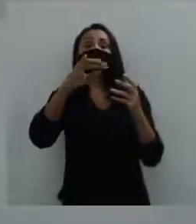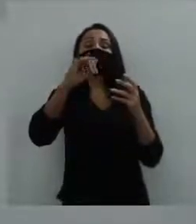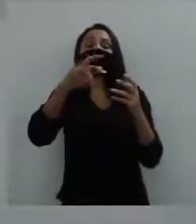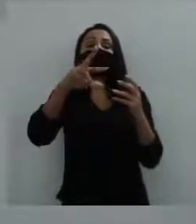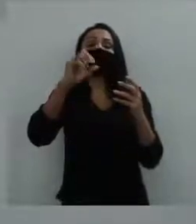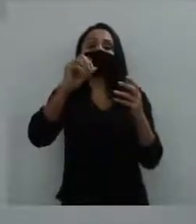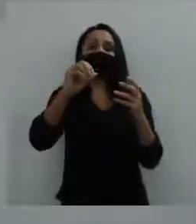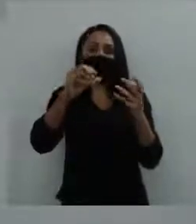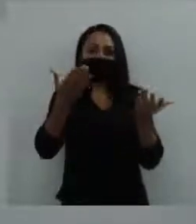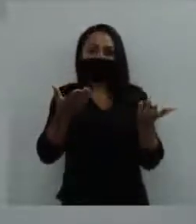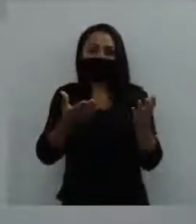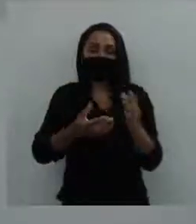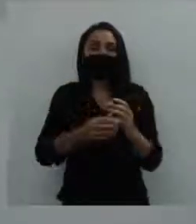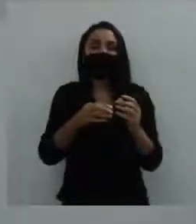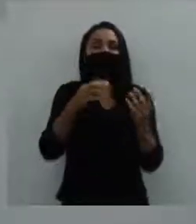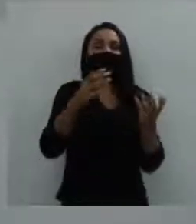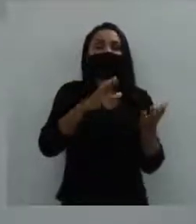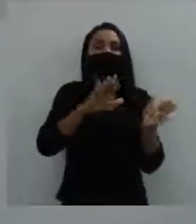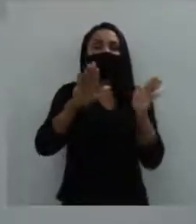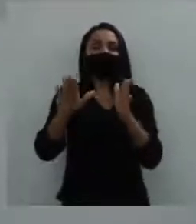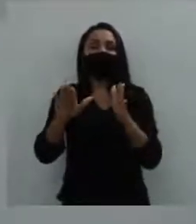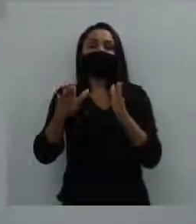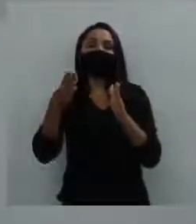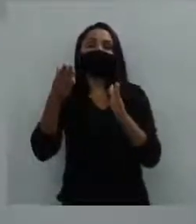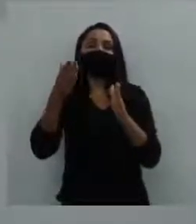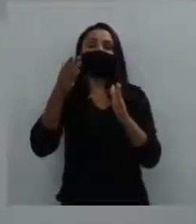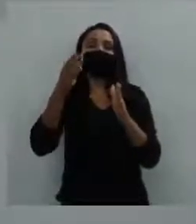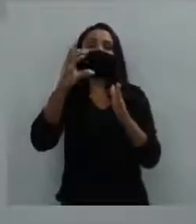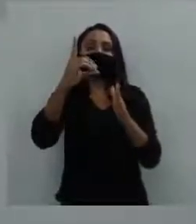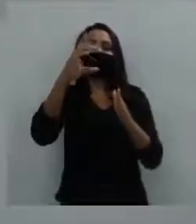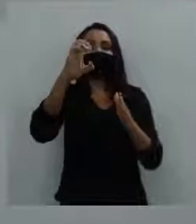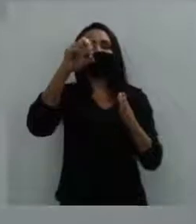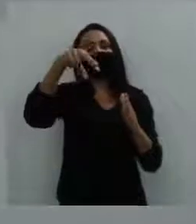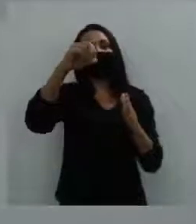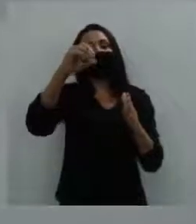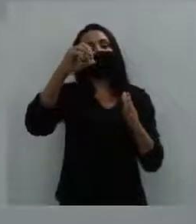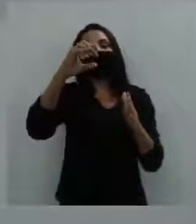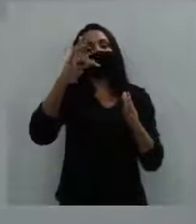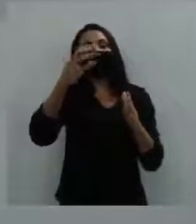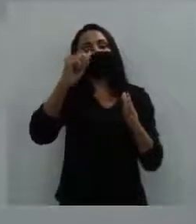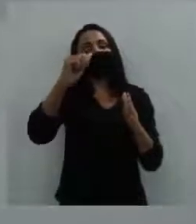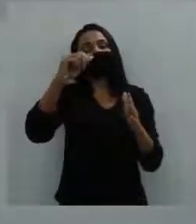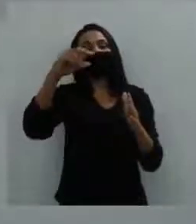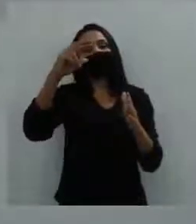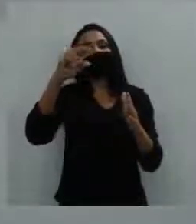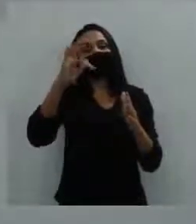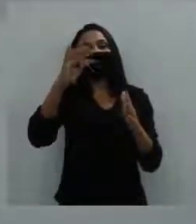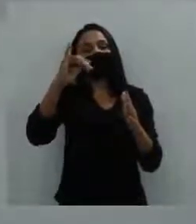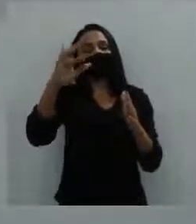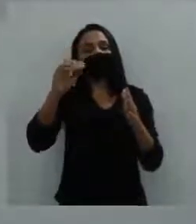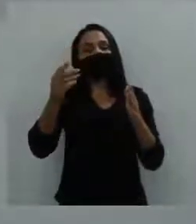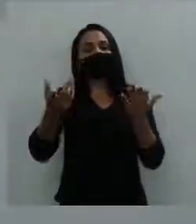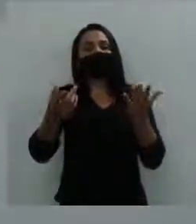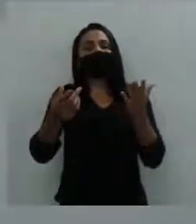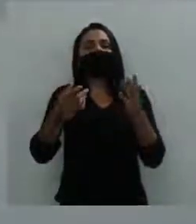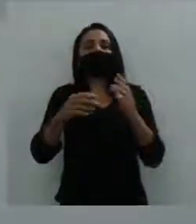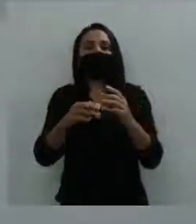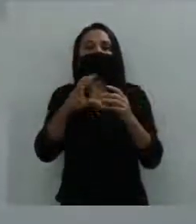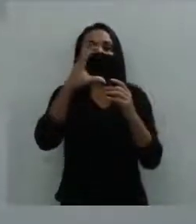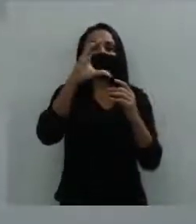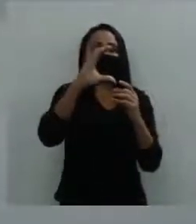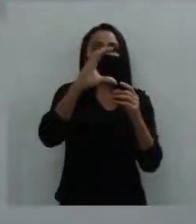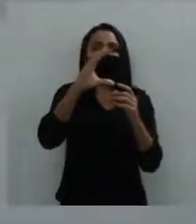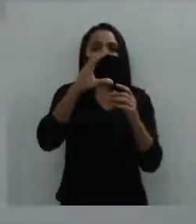é denotativo. Para quem não lembra, texto literário conotativo inicia-se com C, C de